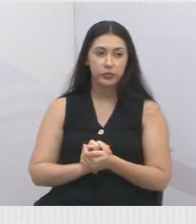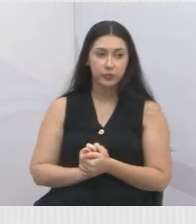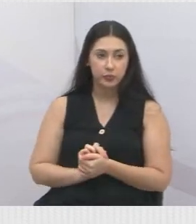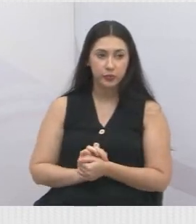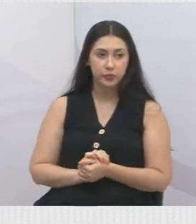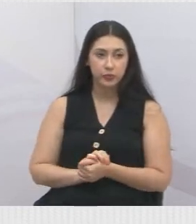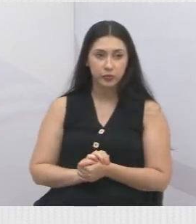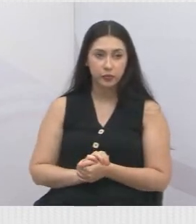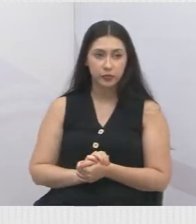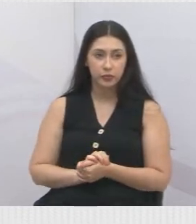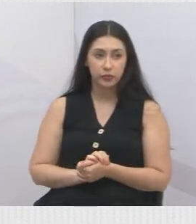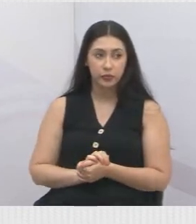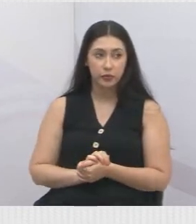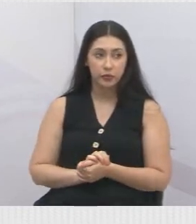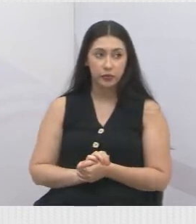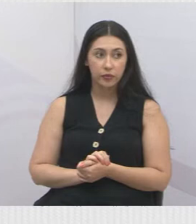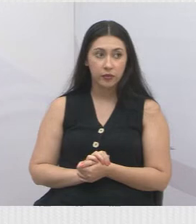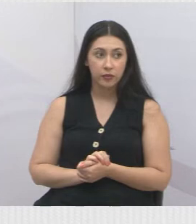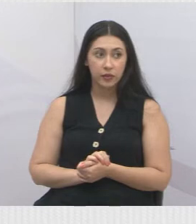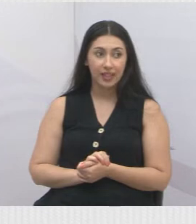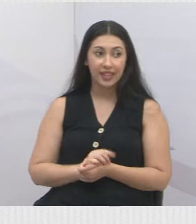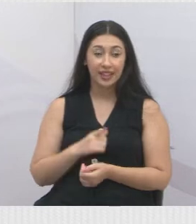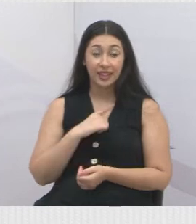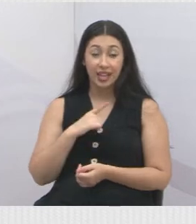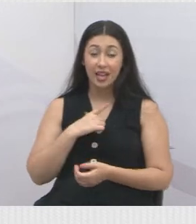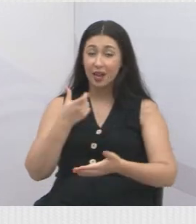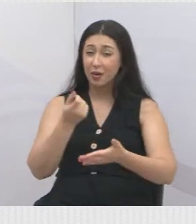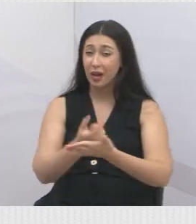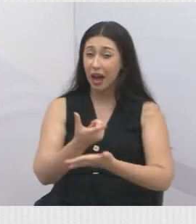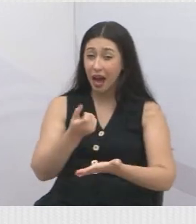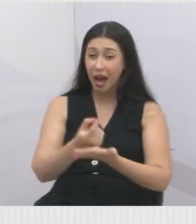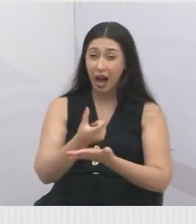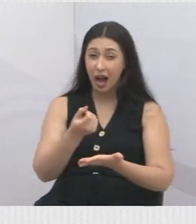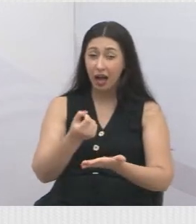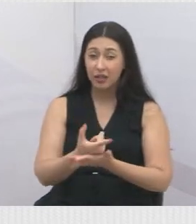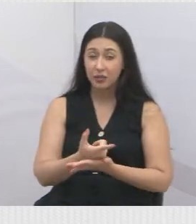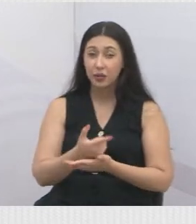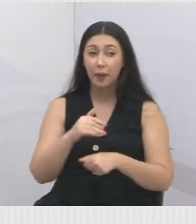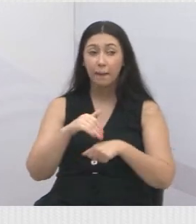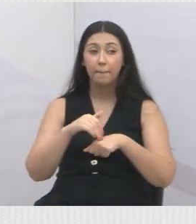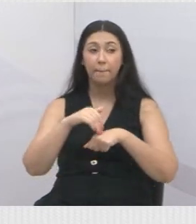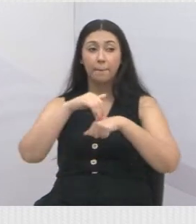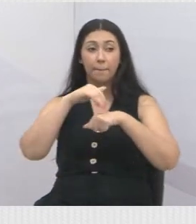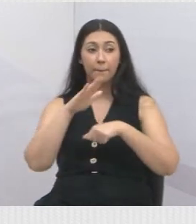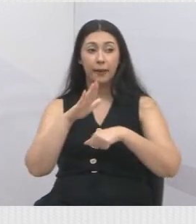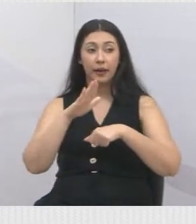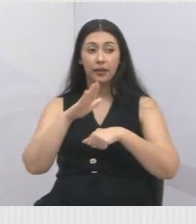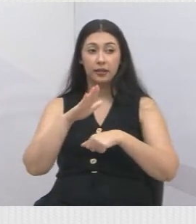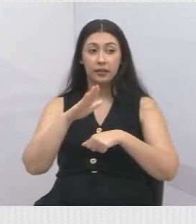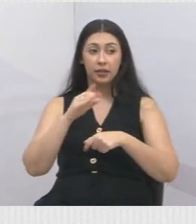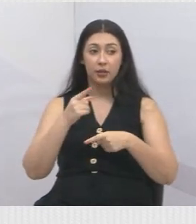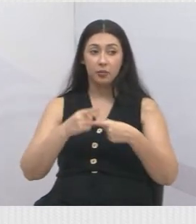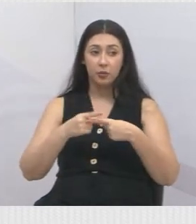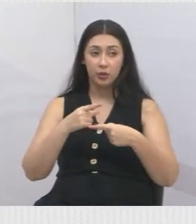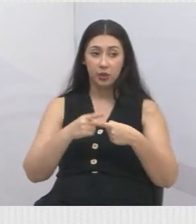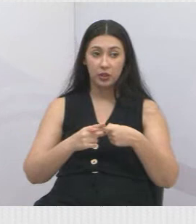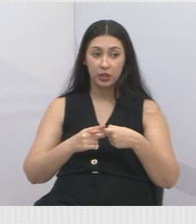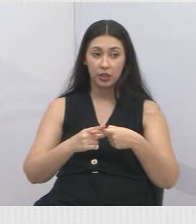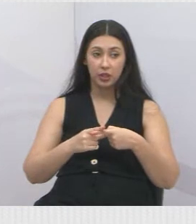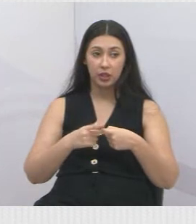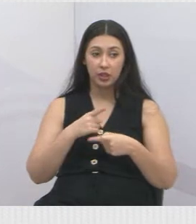mecanismos equivalentes que aumentem a despesa com pessoal em decorrência da aquisição